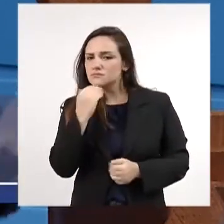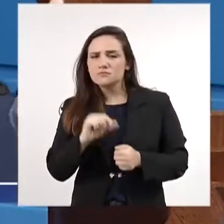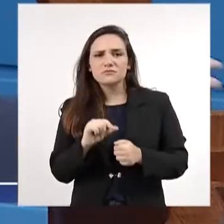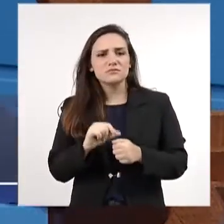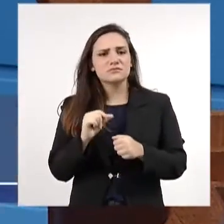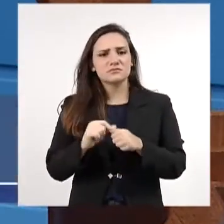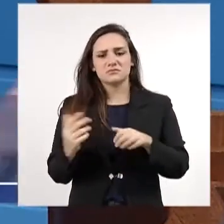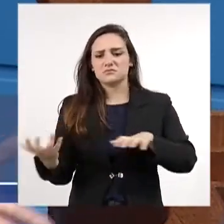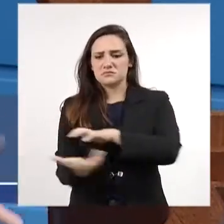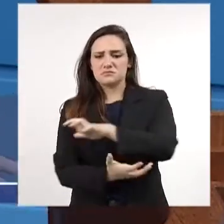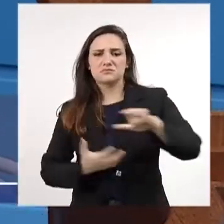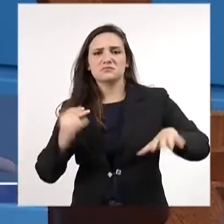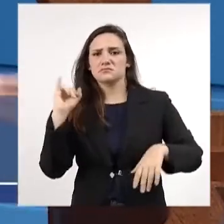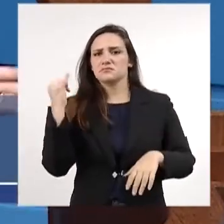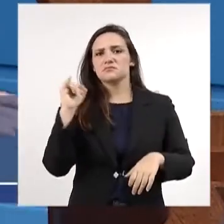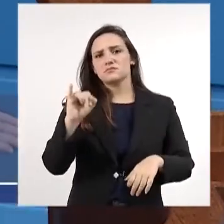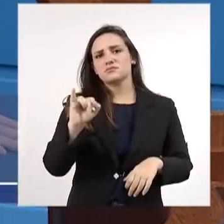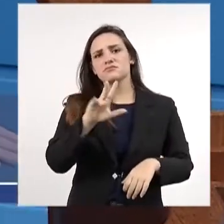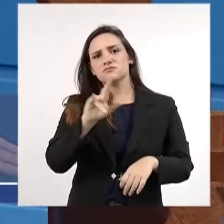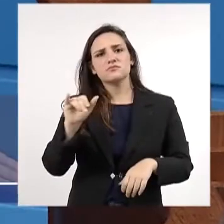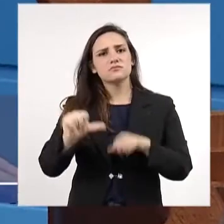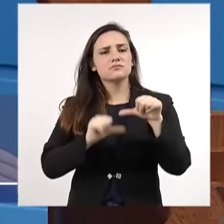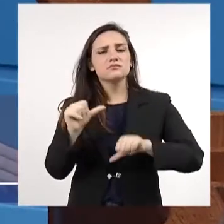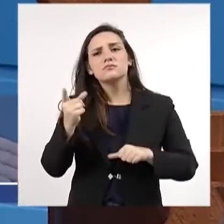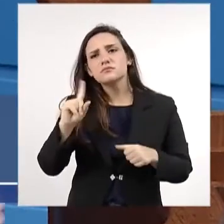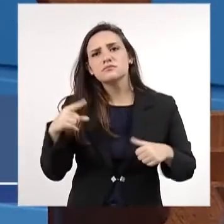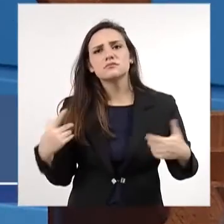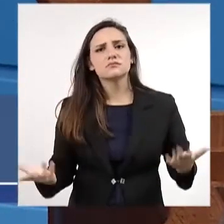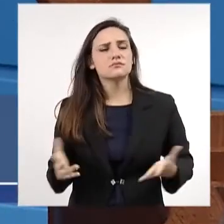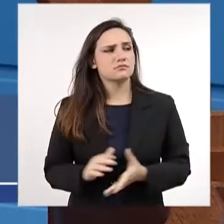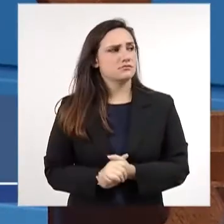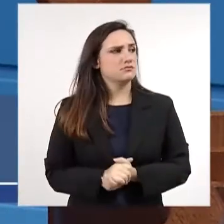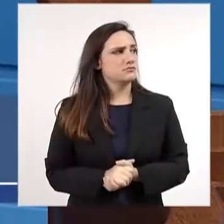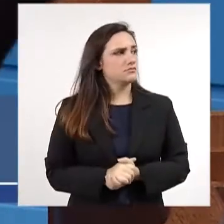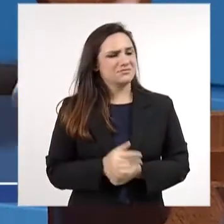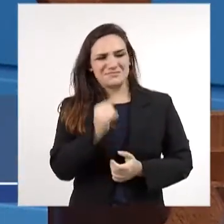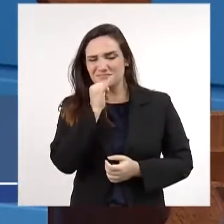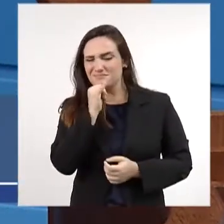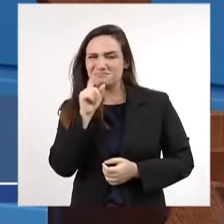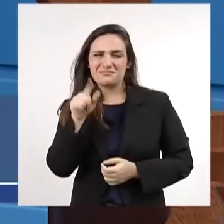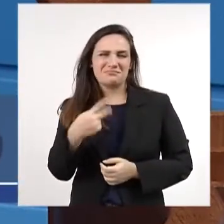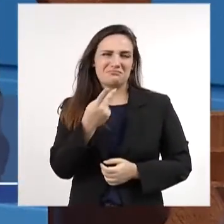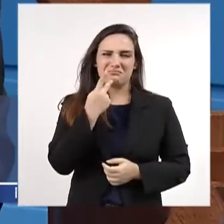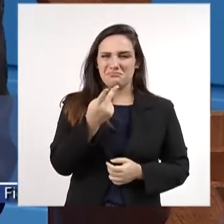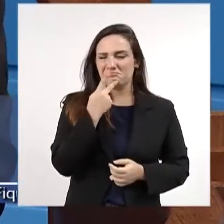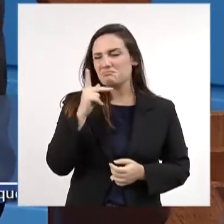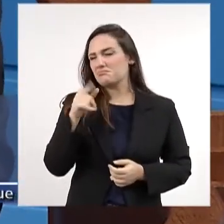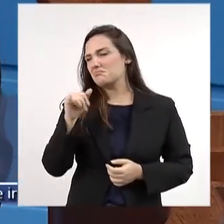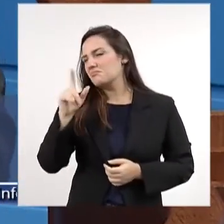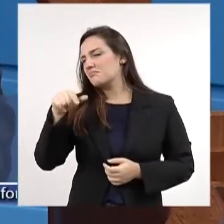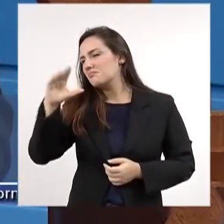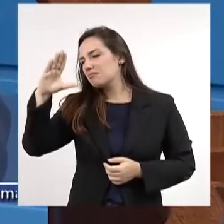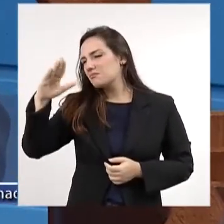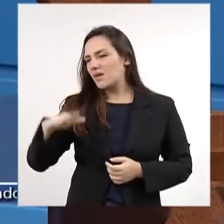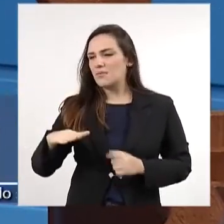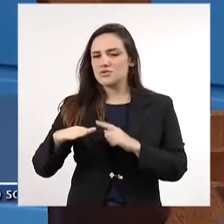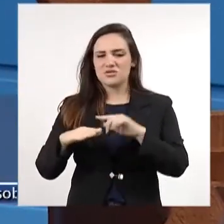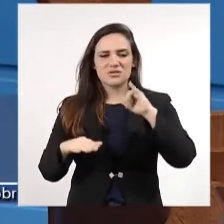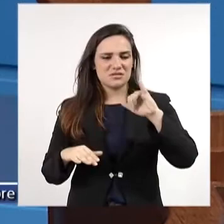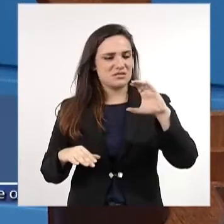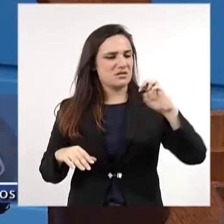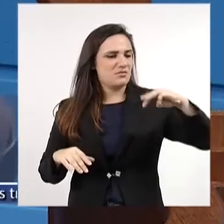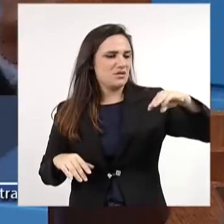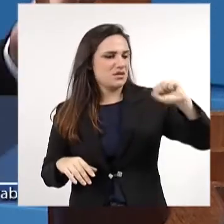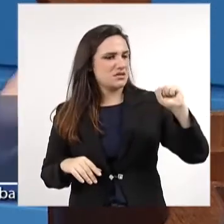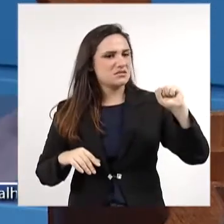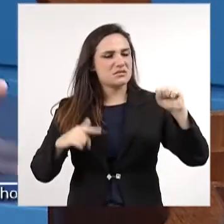verdade, reforma tributária, não compensa. A verdade é essa. Agora vem com balela que, se os governos baixar a alíquota do ICMS